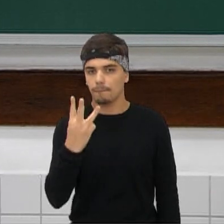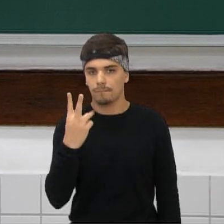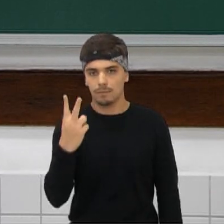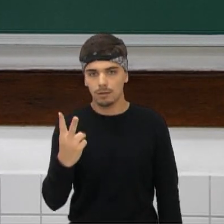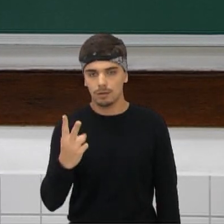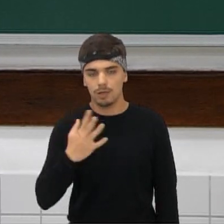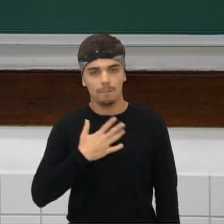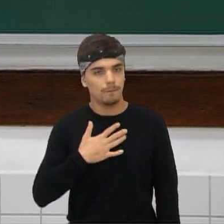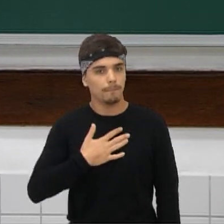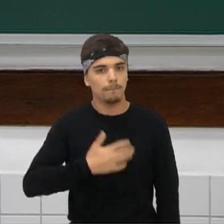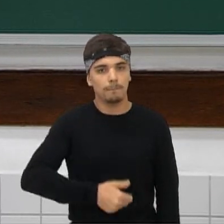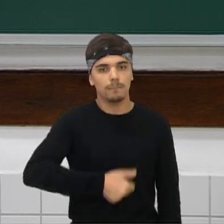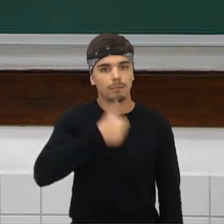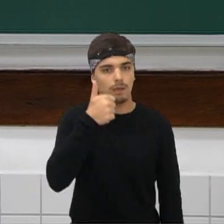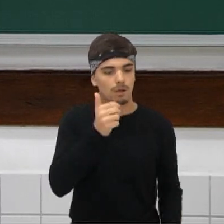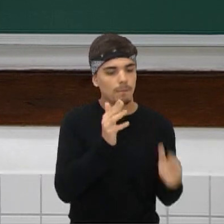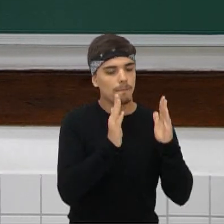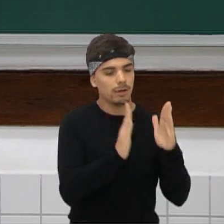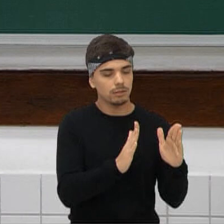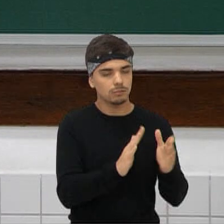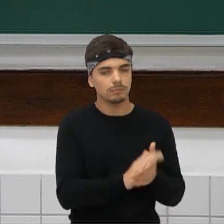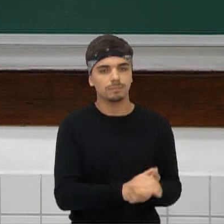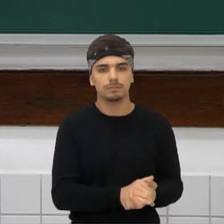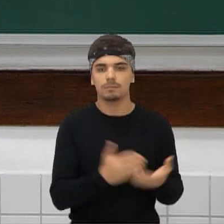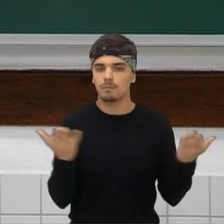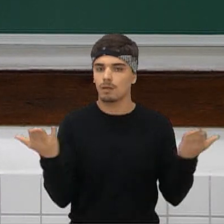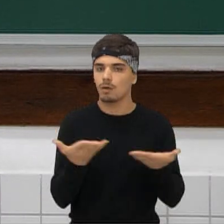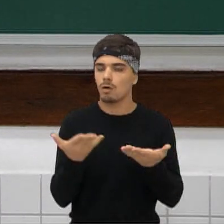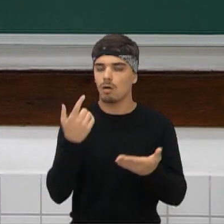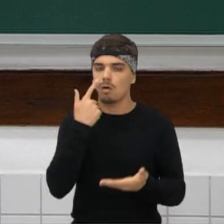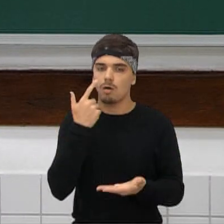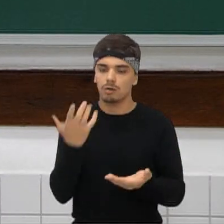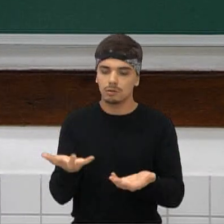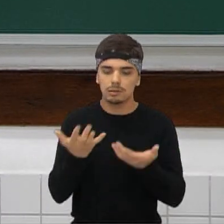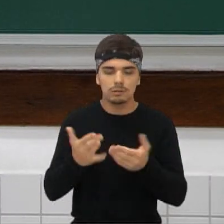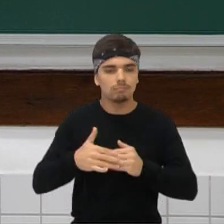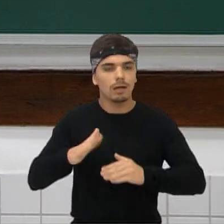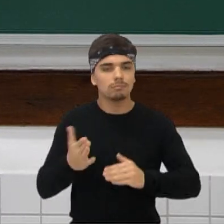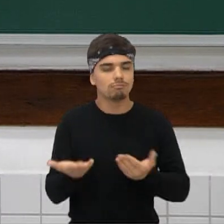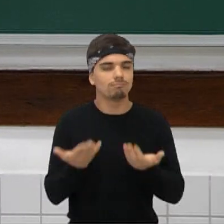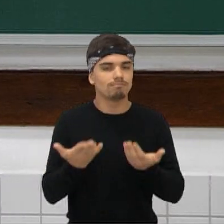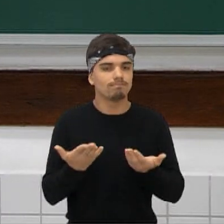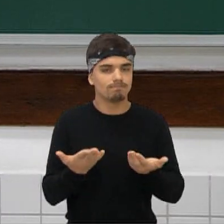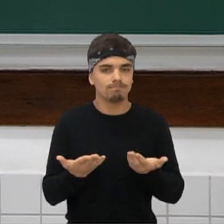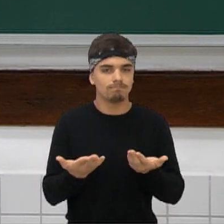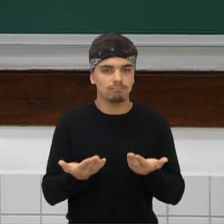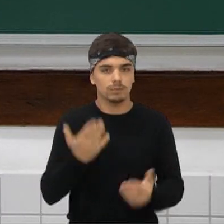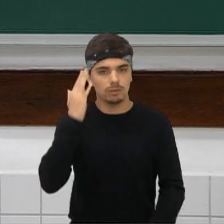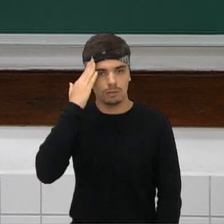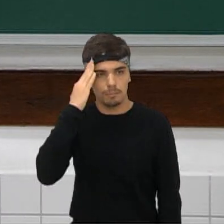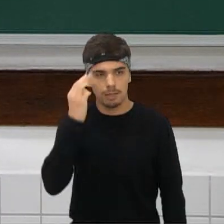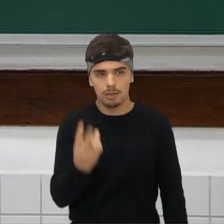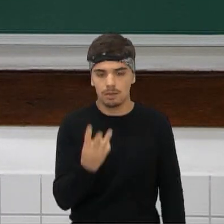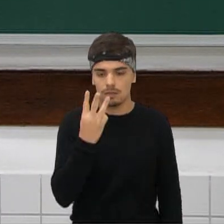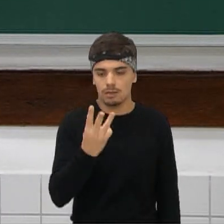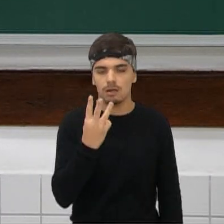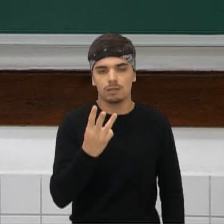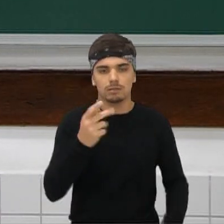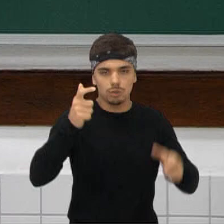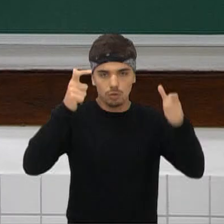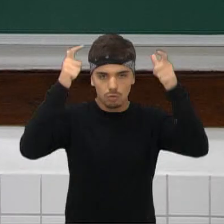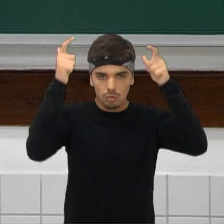esse é o meu primeiro passo, tá? Mas ela quer que saia, né, 3 coroas ao mesmo tempo.